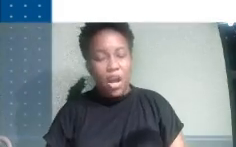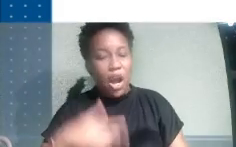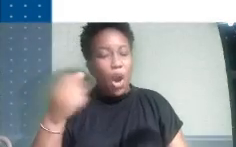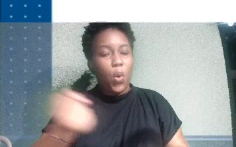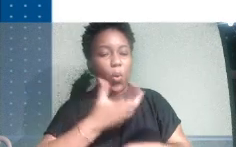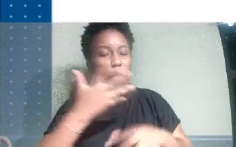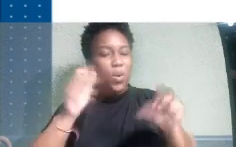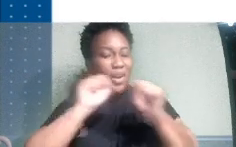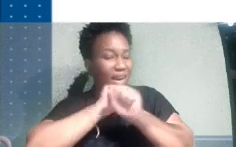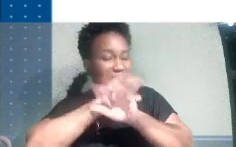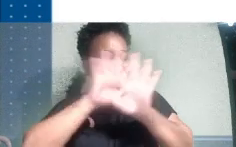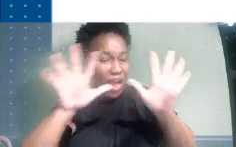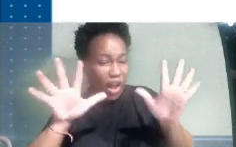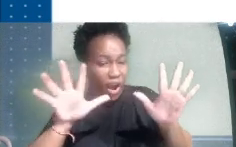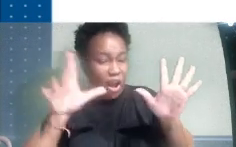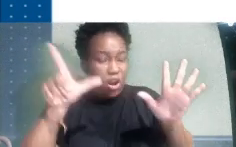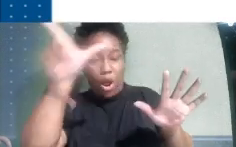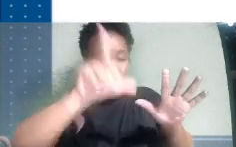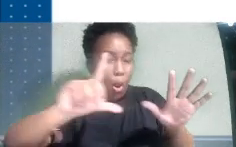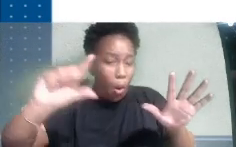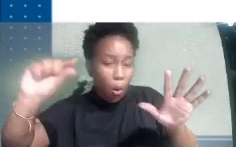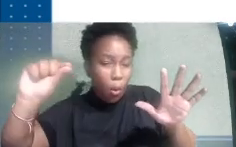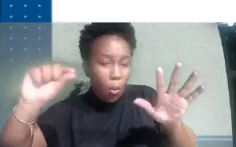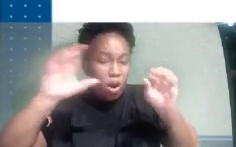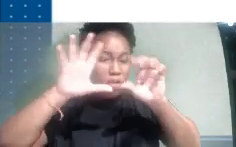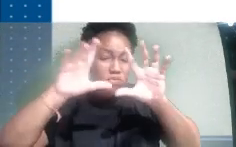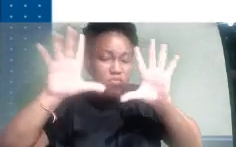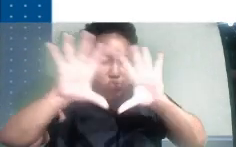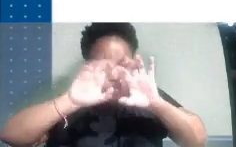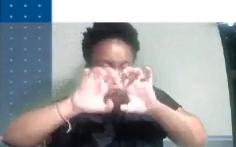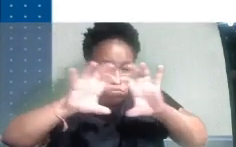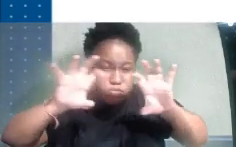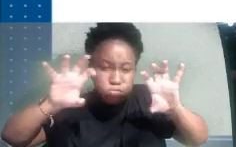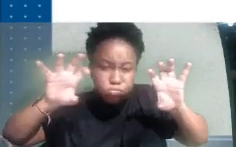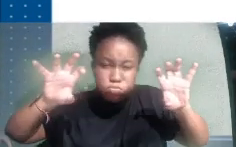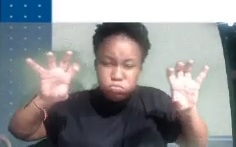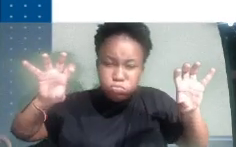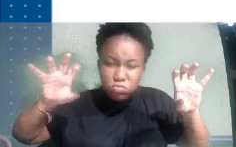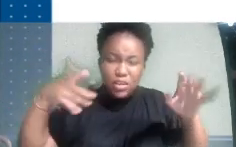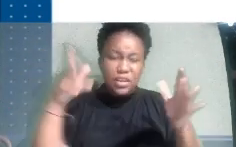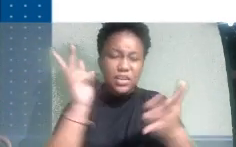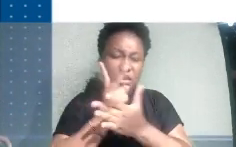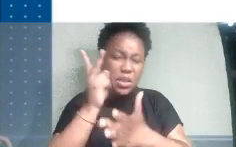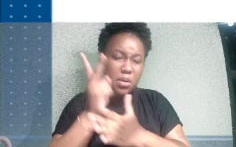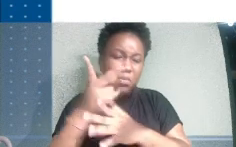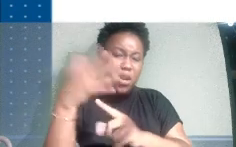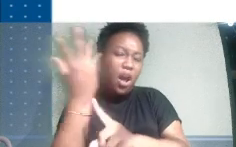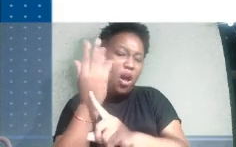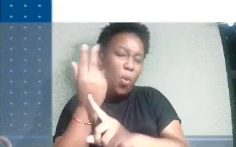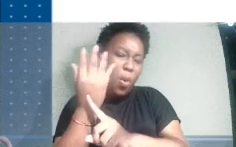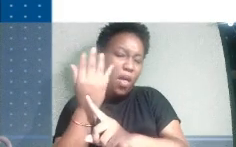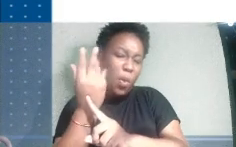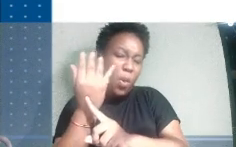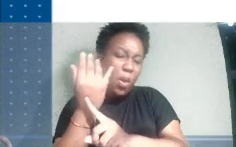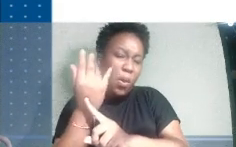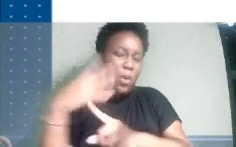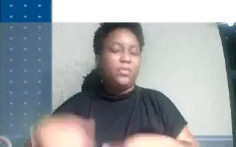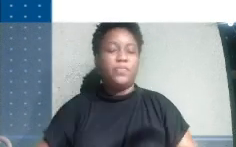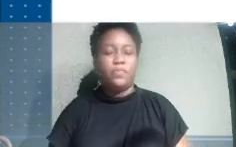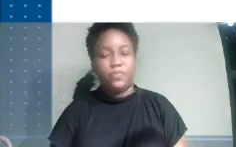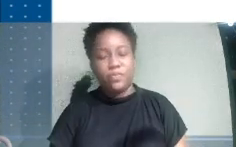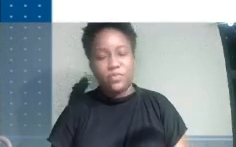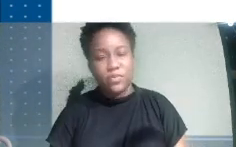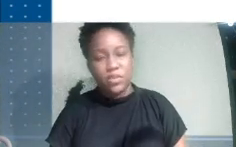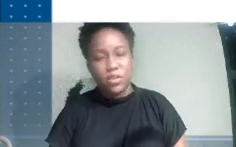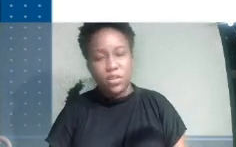Lua estava numa fase de lua cheia, e a iluminação era completamente a luz de velas dentro das residências, por exemplo. Fora